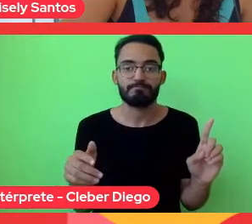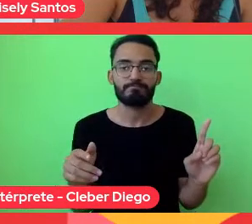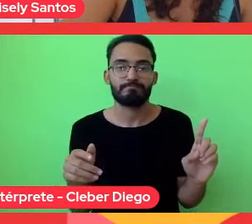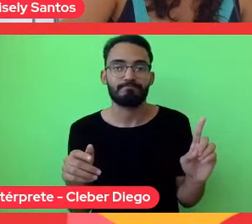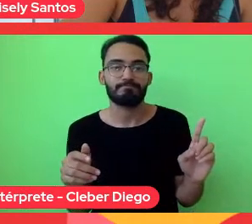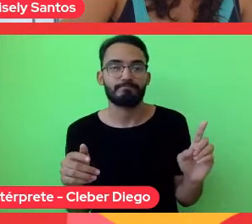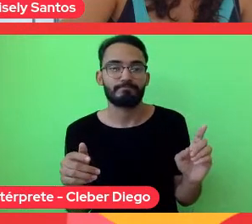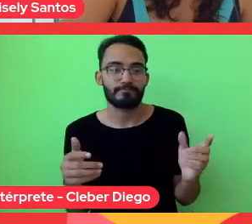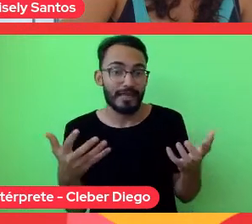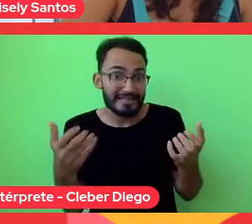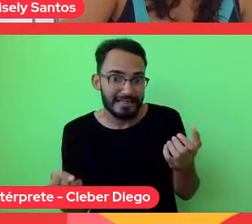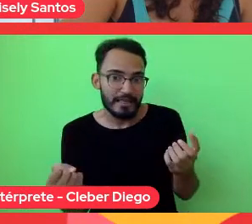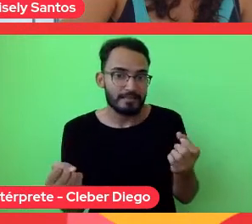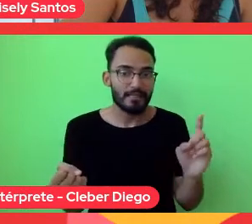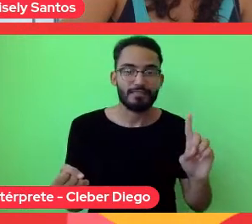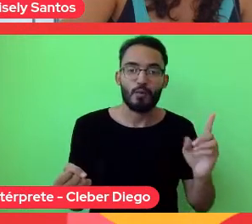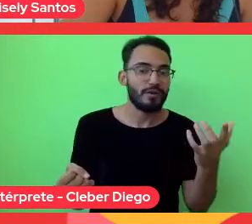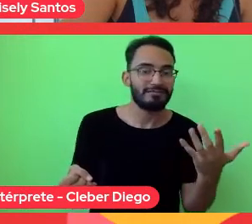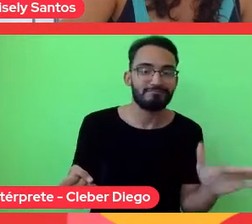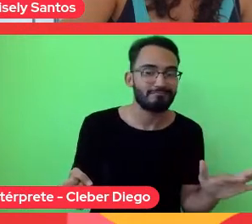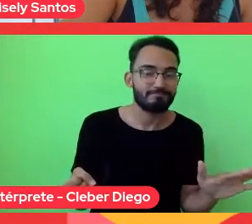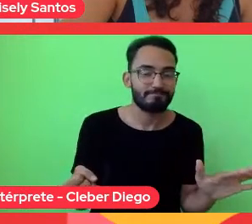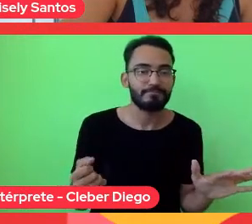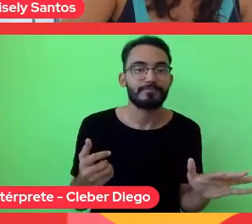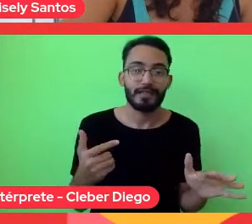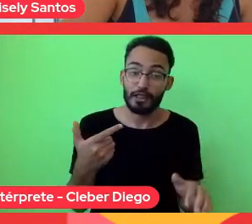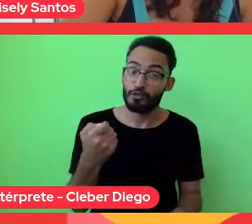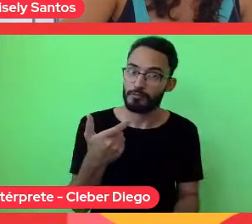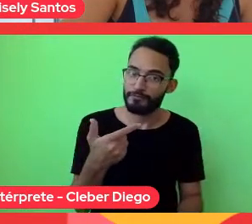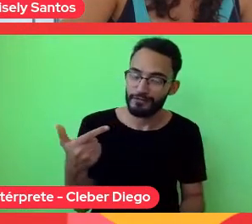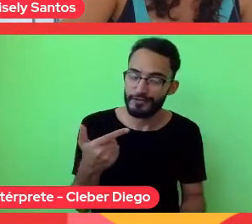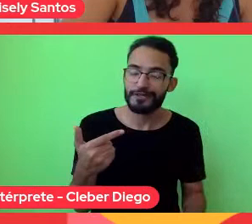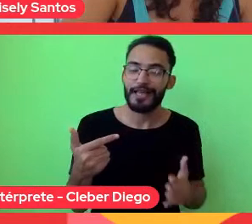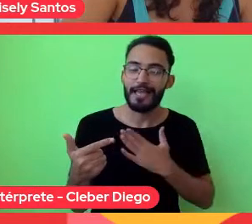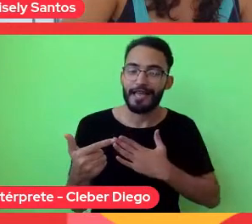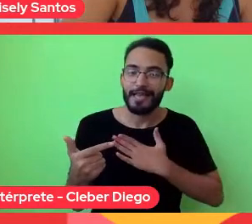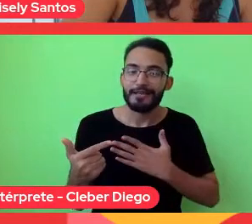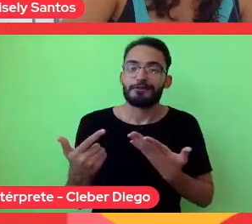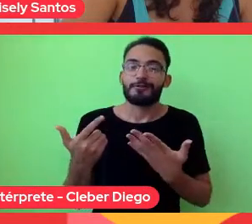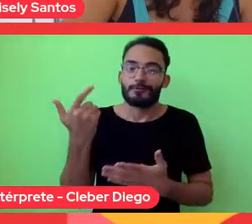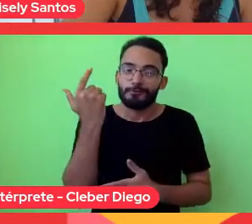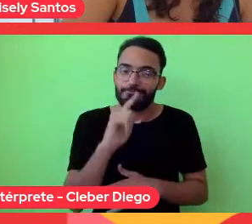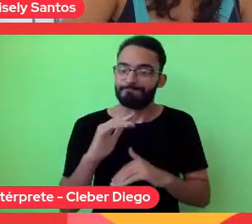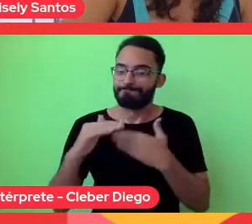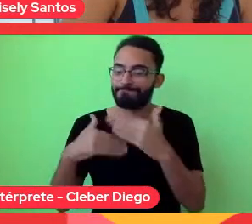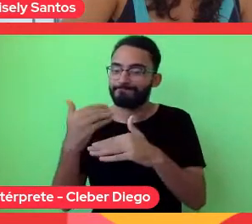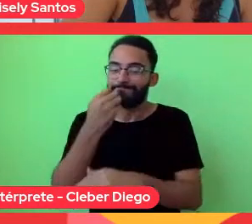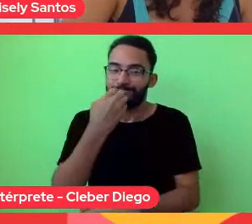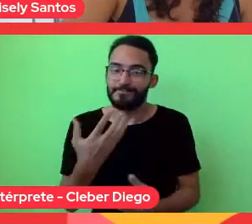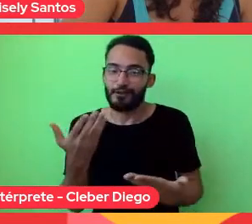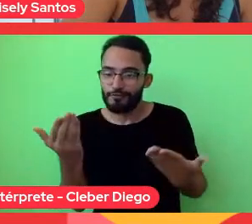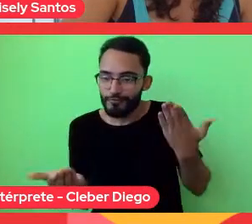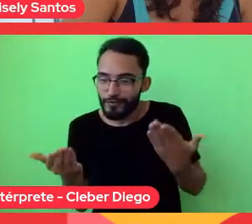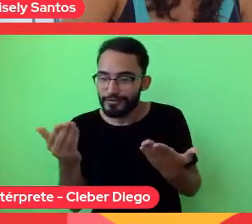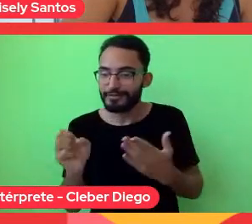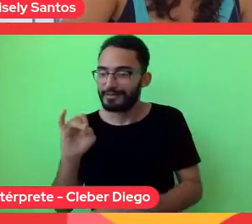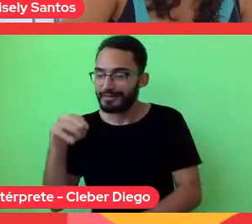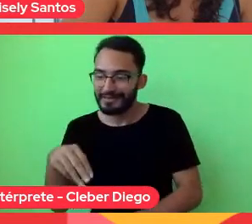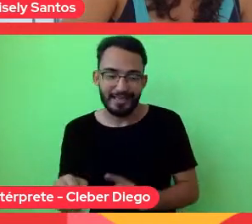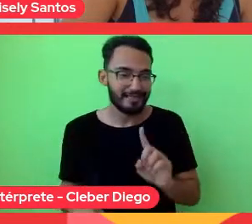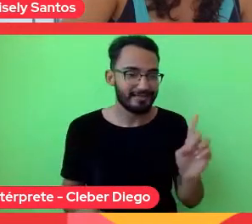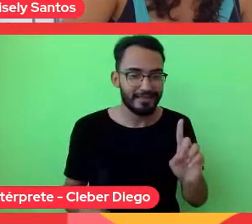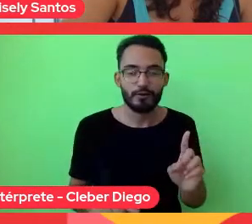dizer que eu até aqui, 2022... Eu estou me saindo muito bem nesse papel da dosagem, do sim, do não,